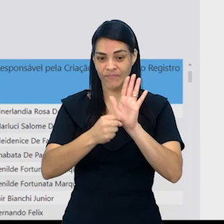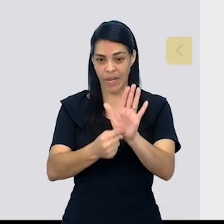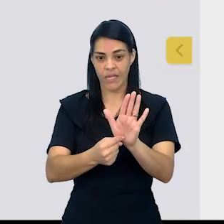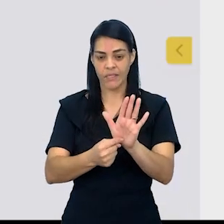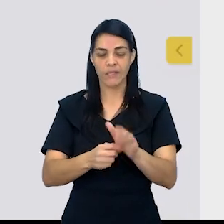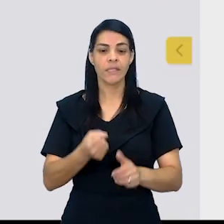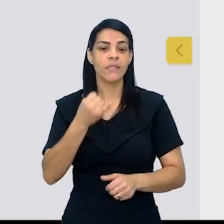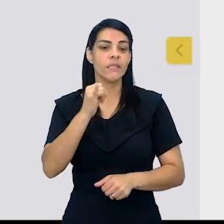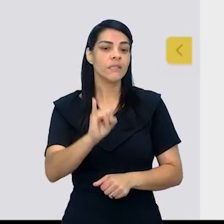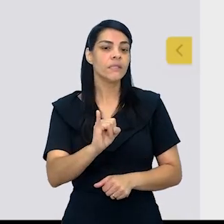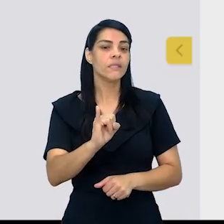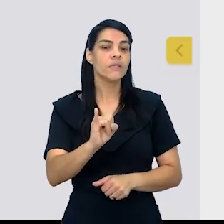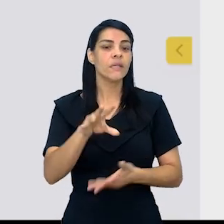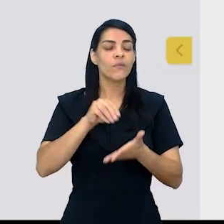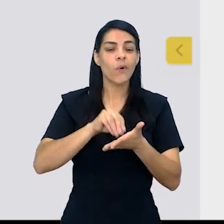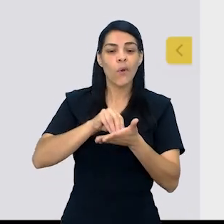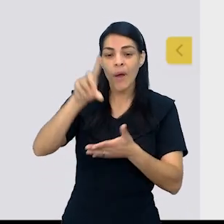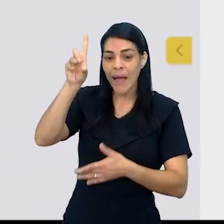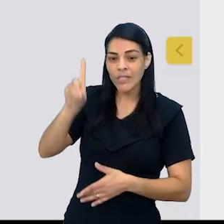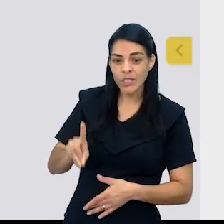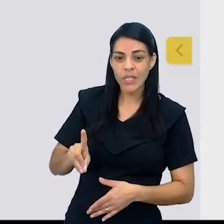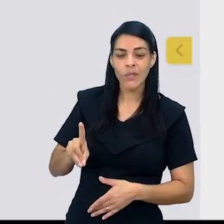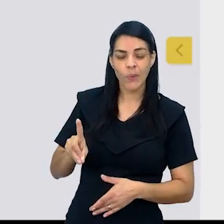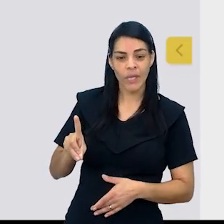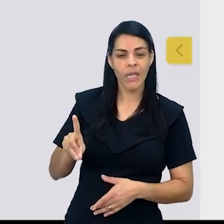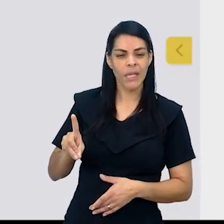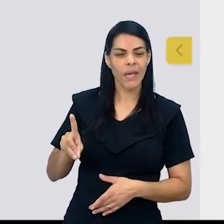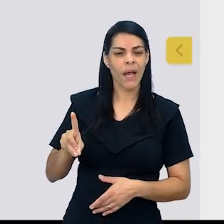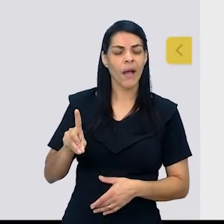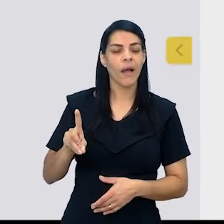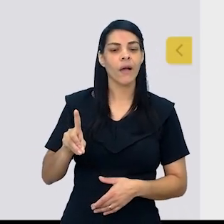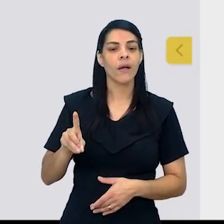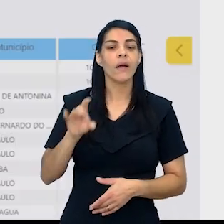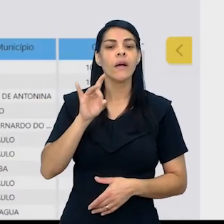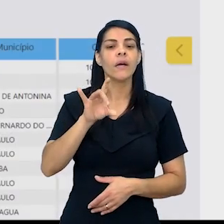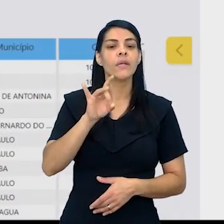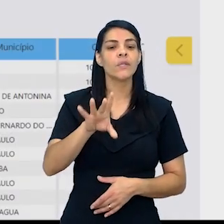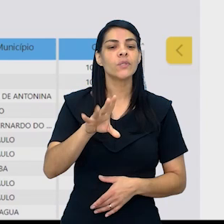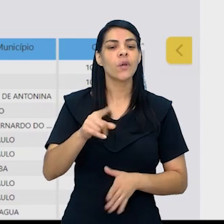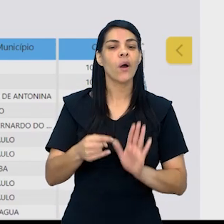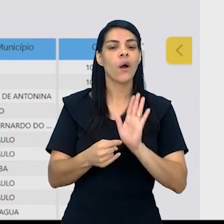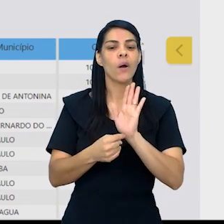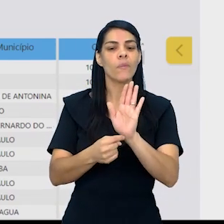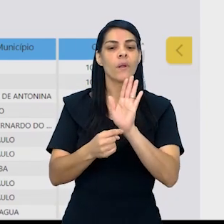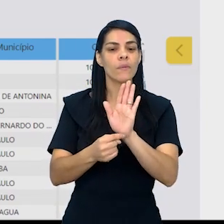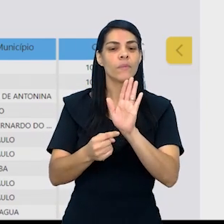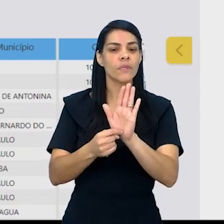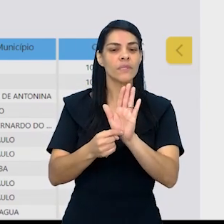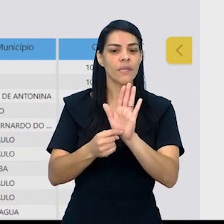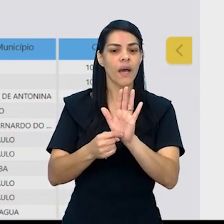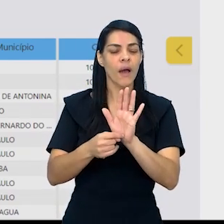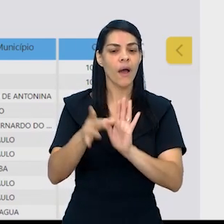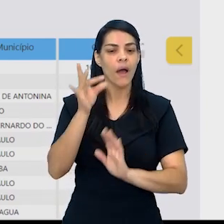se eu for também por diretoria né que a gente isso daqui é só mesmo a presença